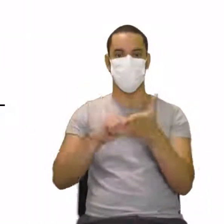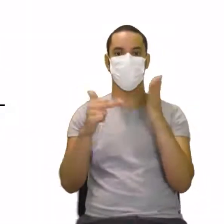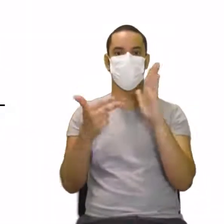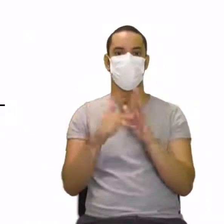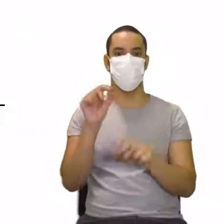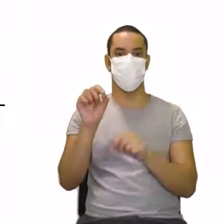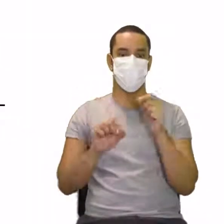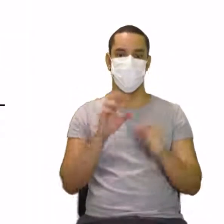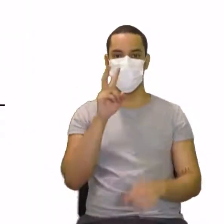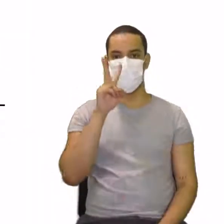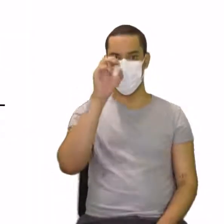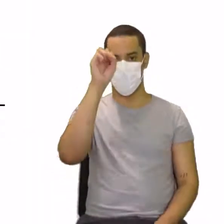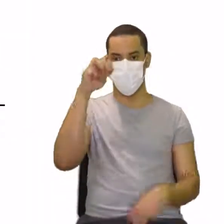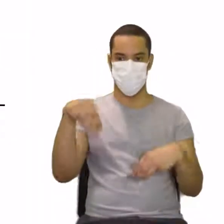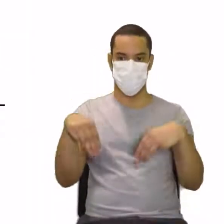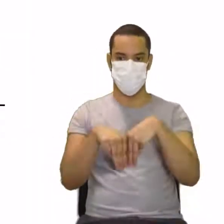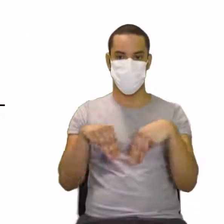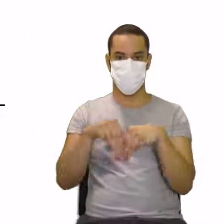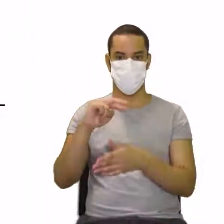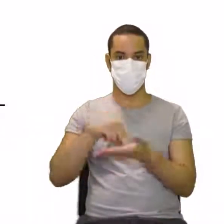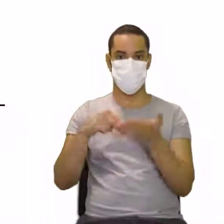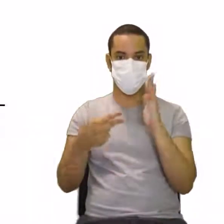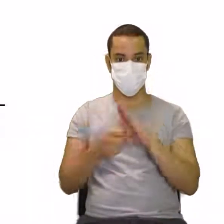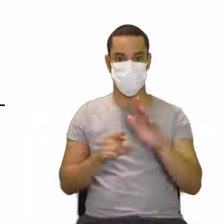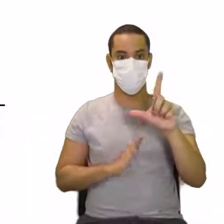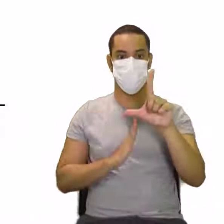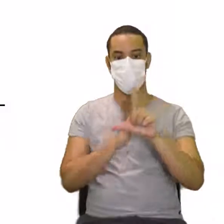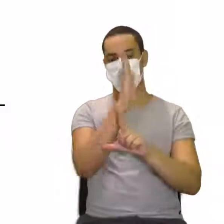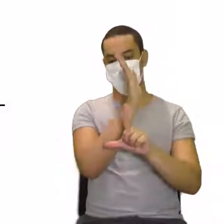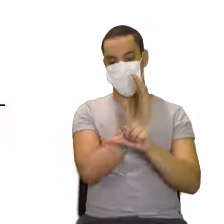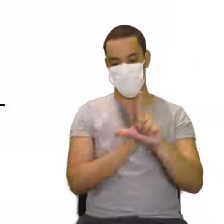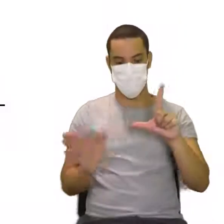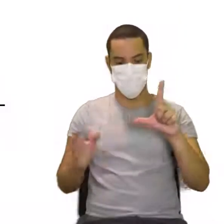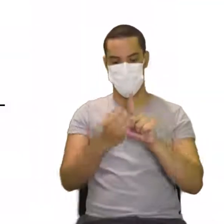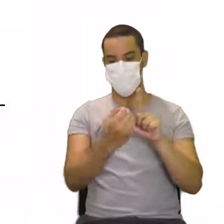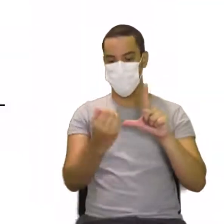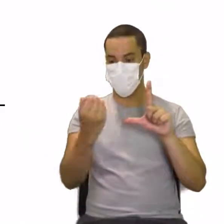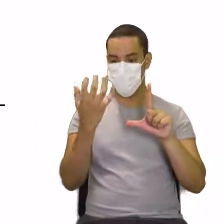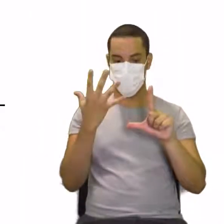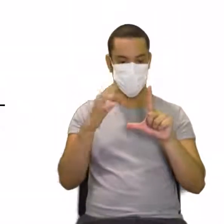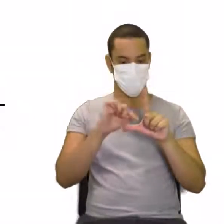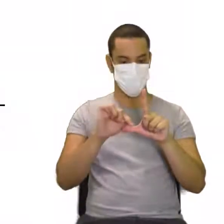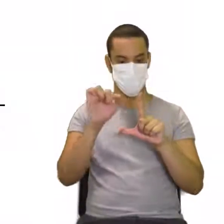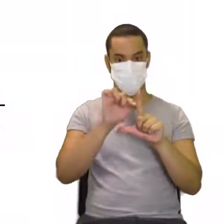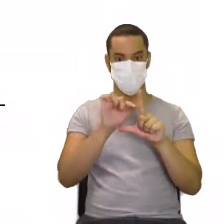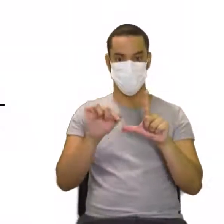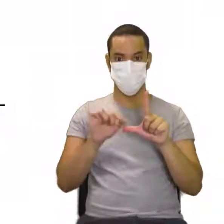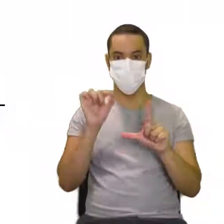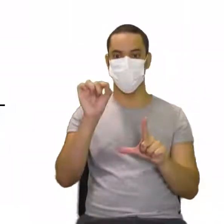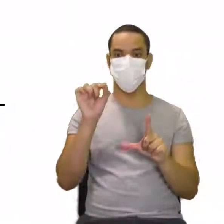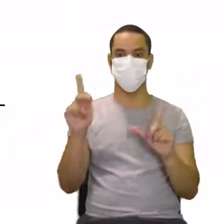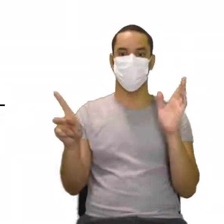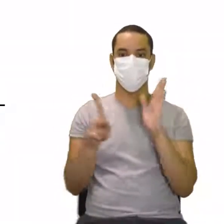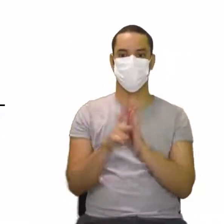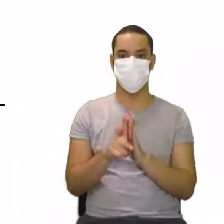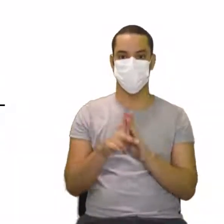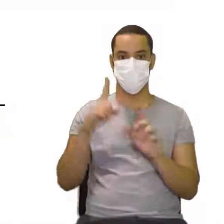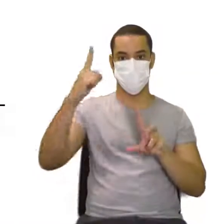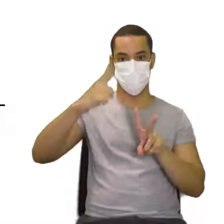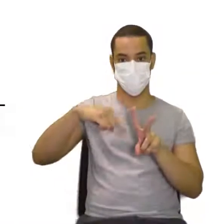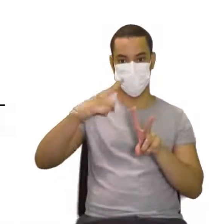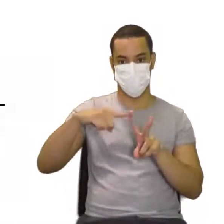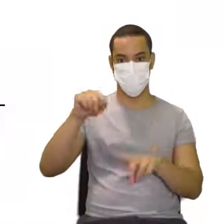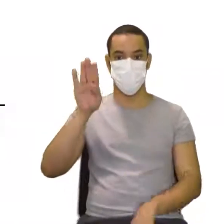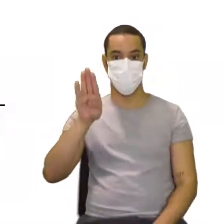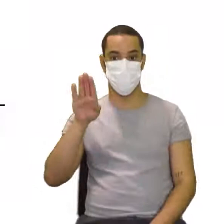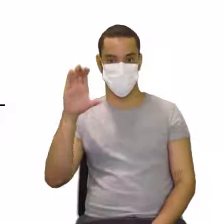força magnética age perpendicularmente ao plano que é formado entre os vetores B e C, certo?